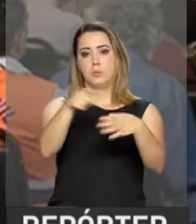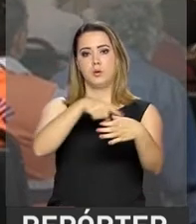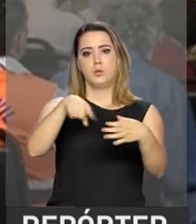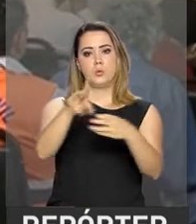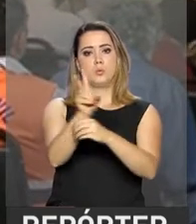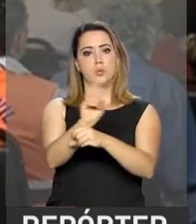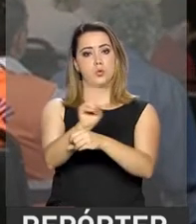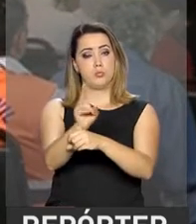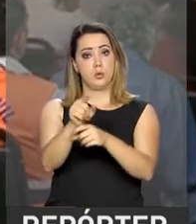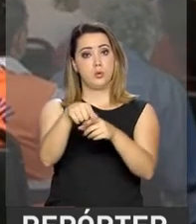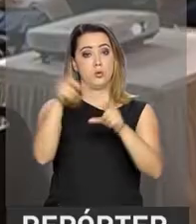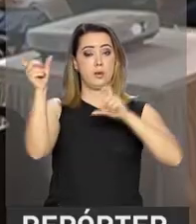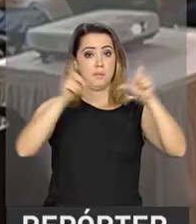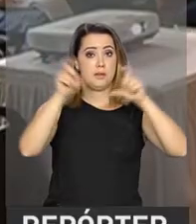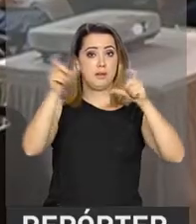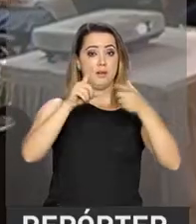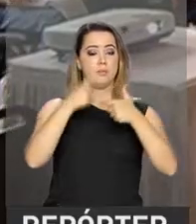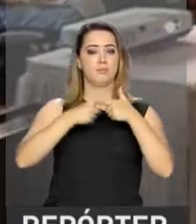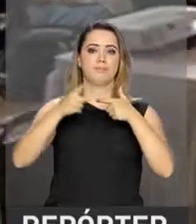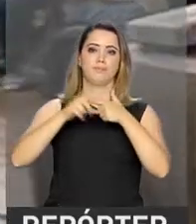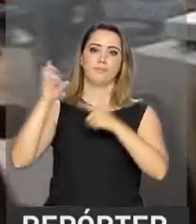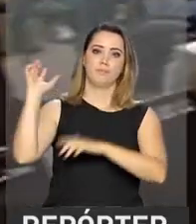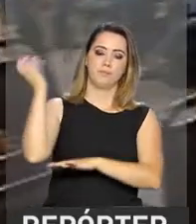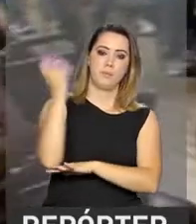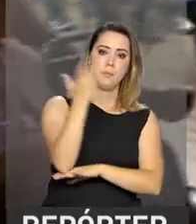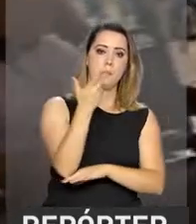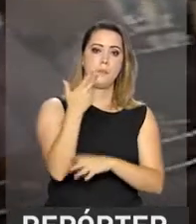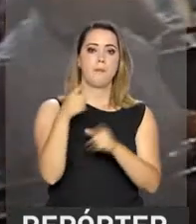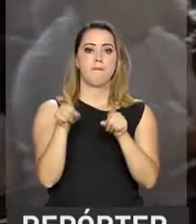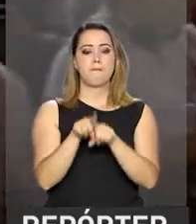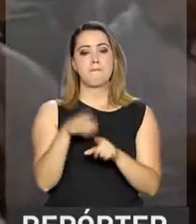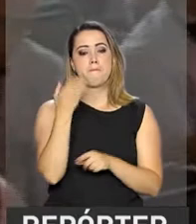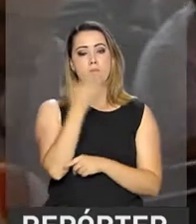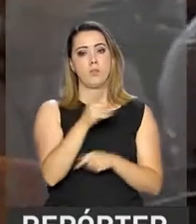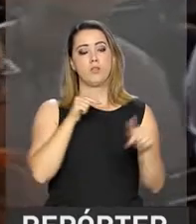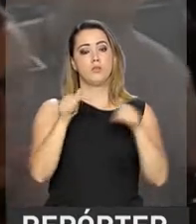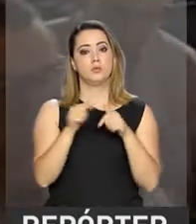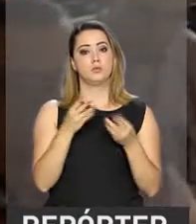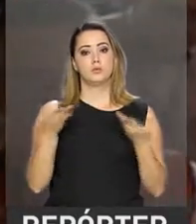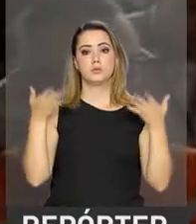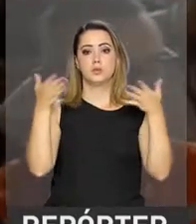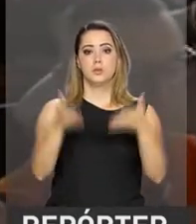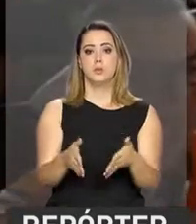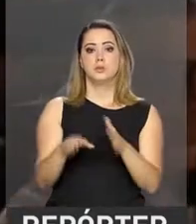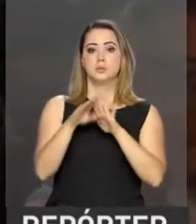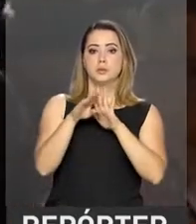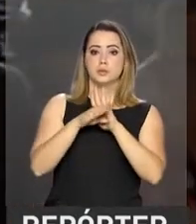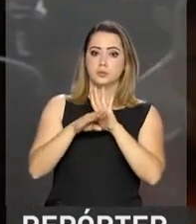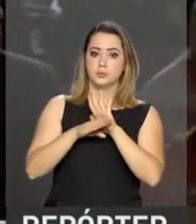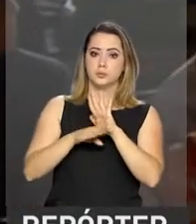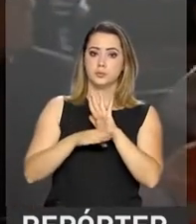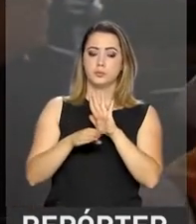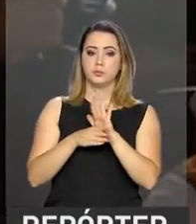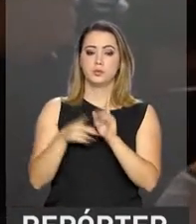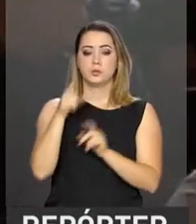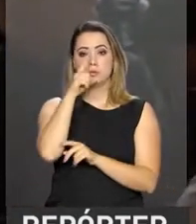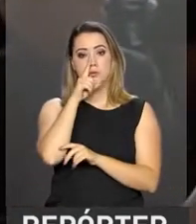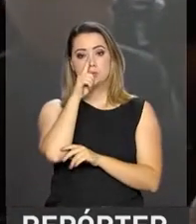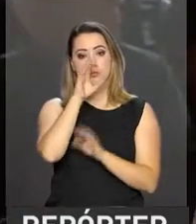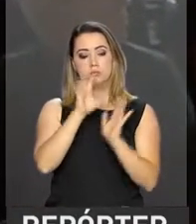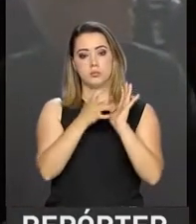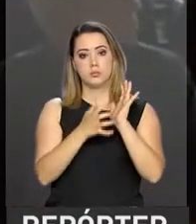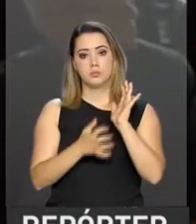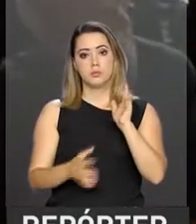de Monitoramento e Alerta de Desastres Naturais, CEMADEM. O trabalho é parte do projeto de gestão integrada em riscos de